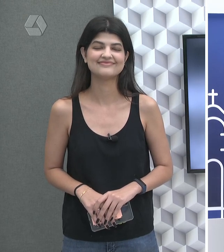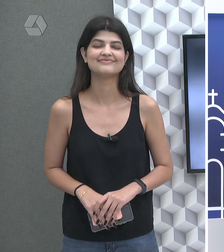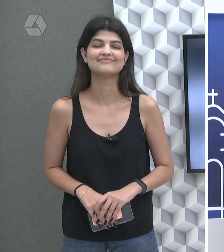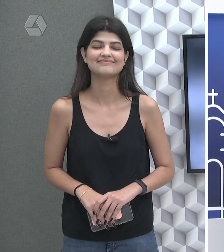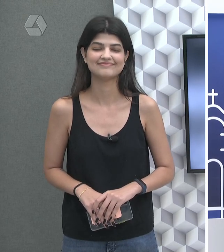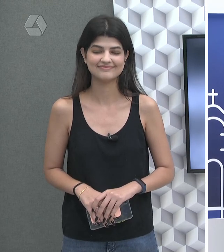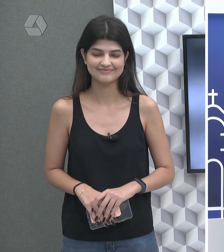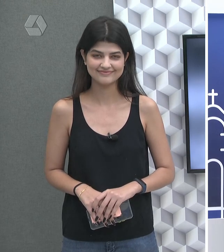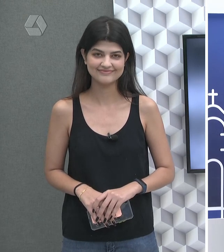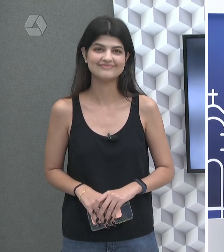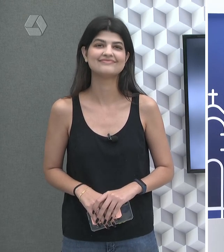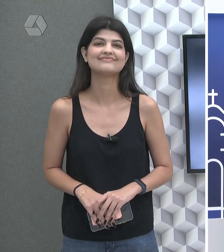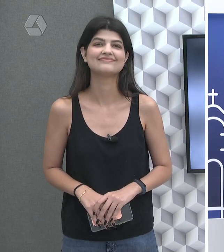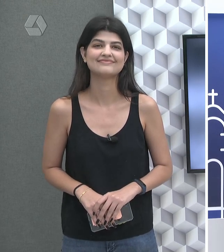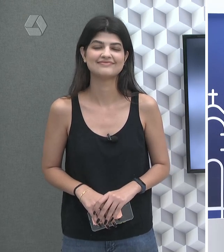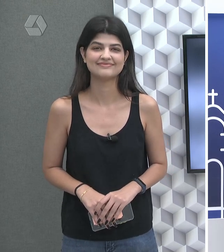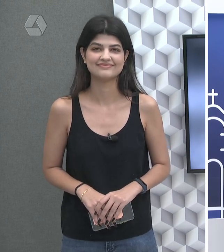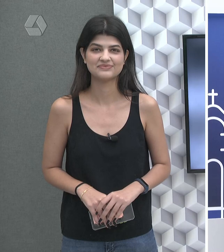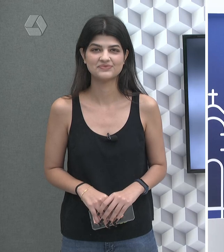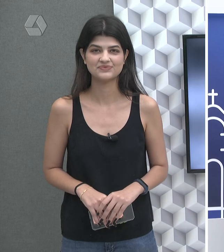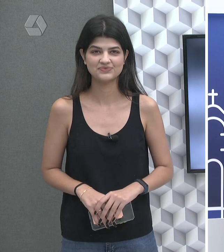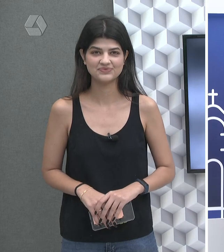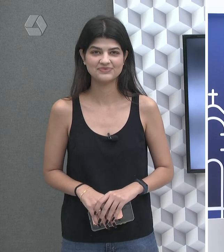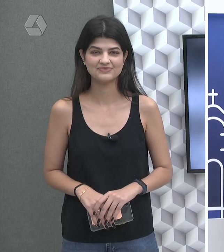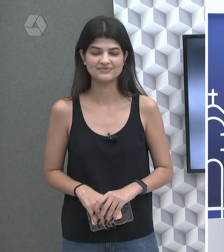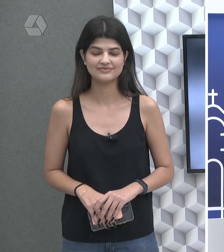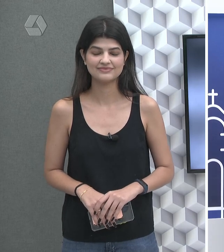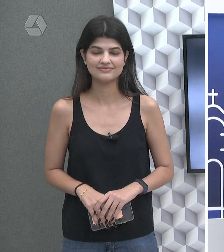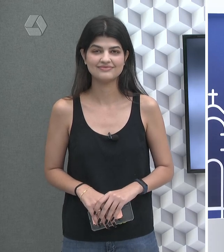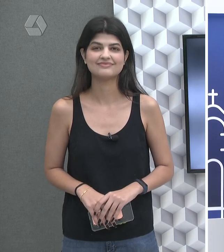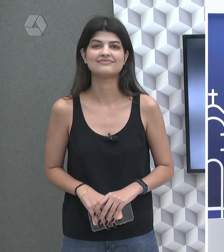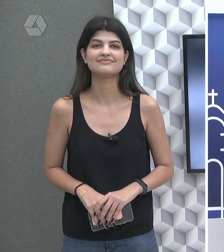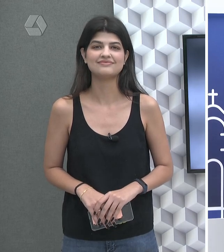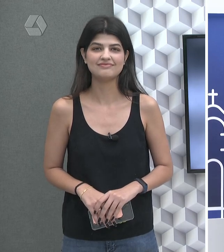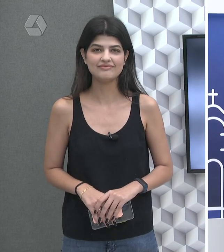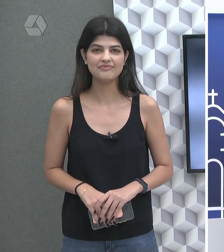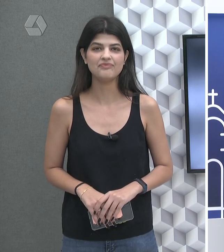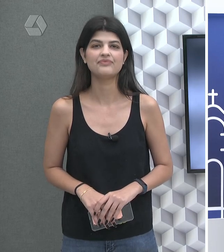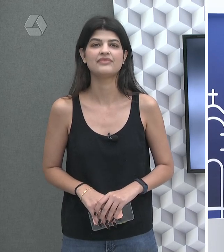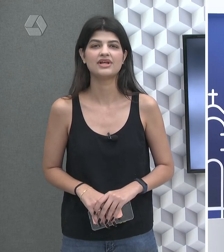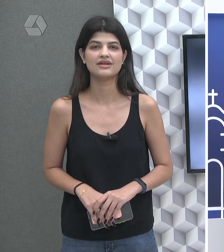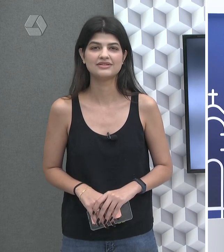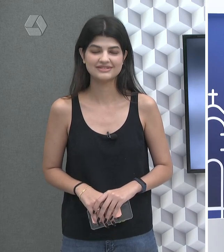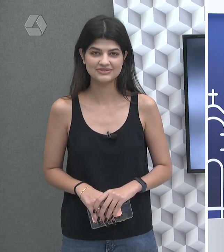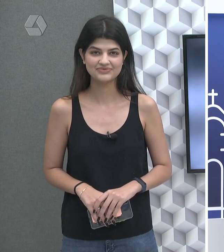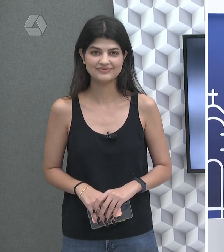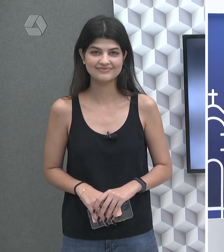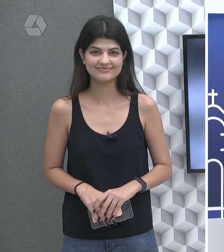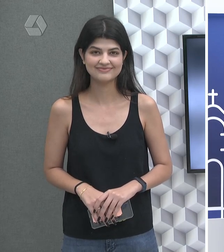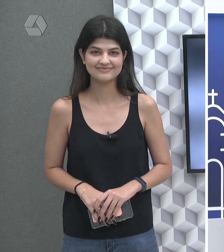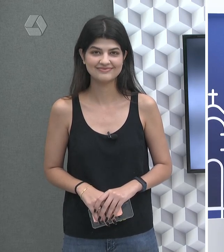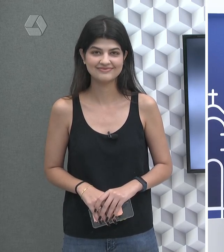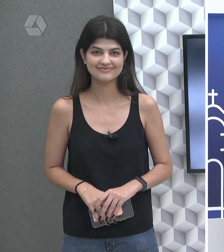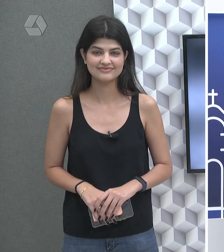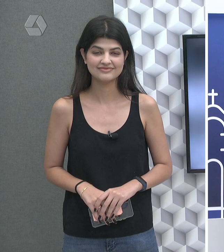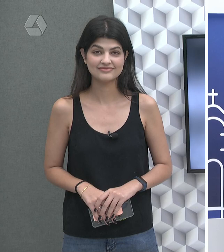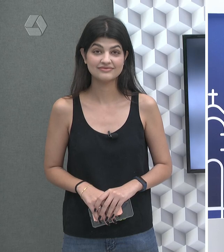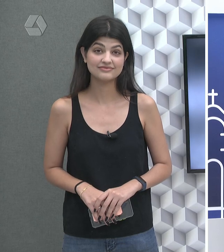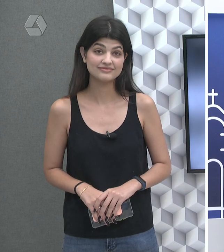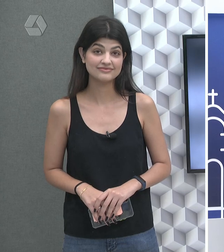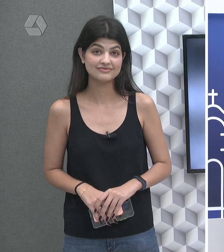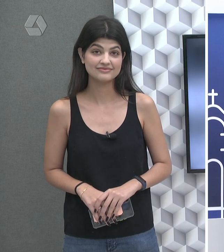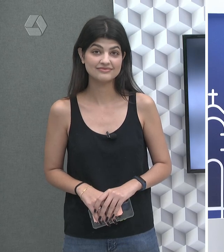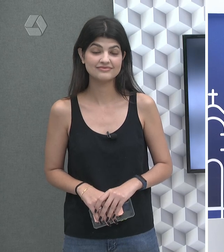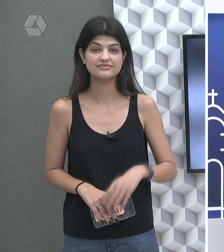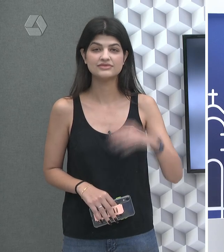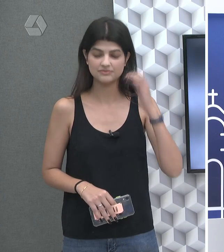do RCN Esportes, trazendo tudo sobre games. Também tinha essa vocação aí pra música. Gente, agora eu só fazer uma aspas aqui